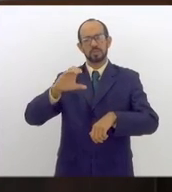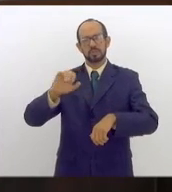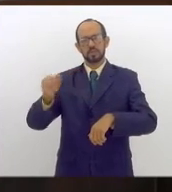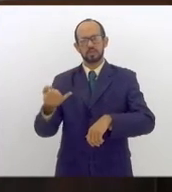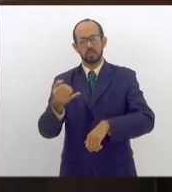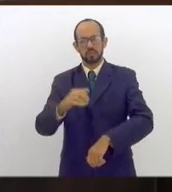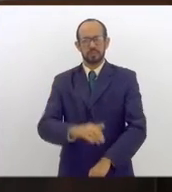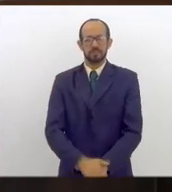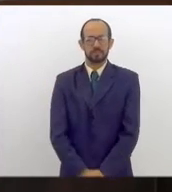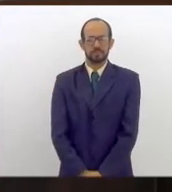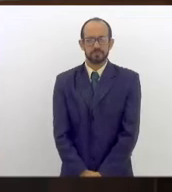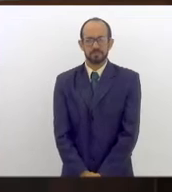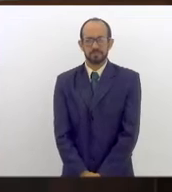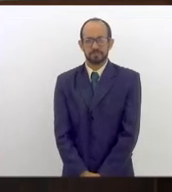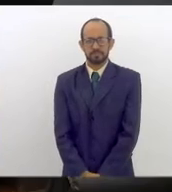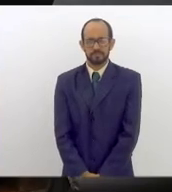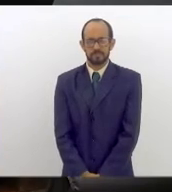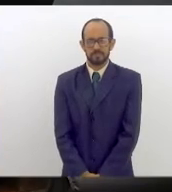e Justiça.